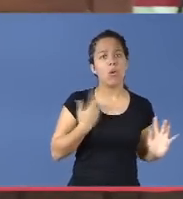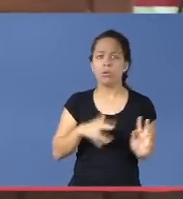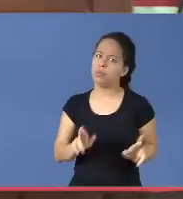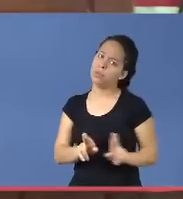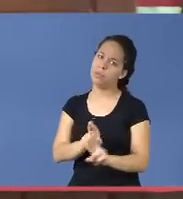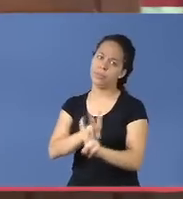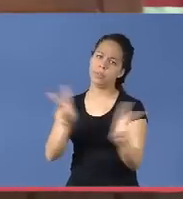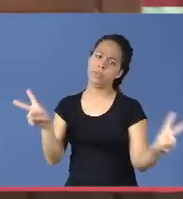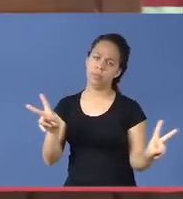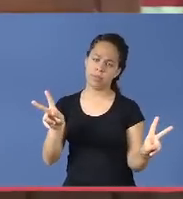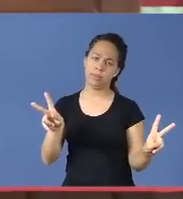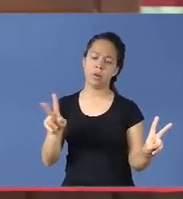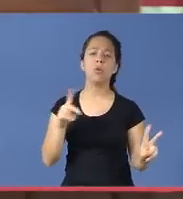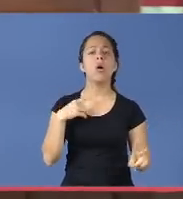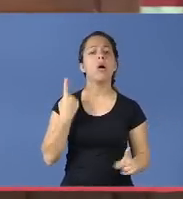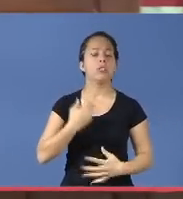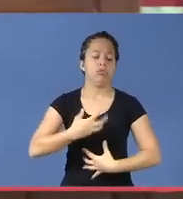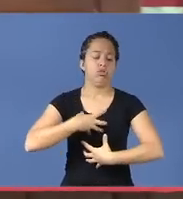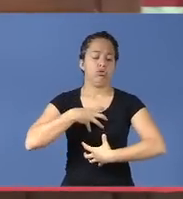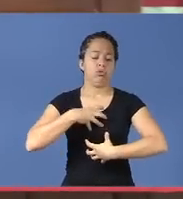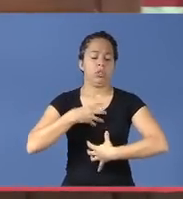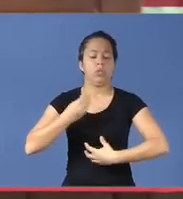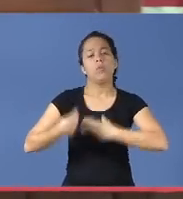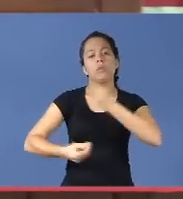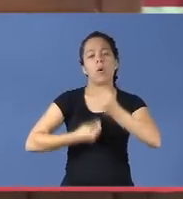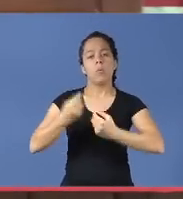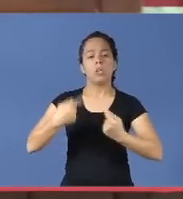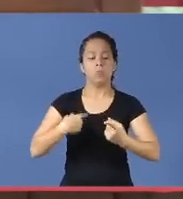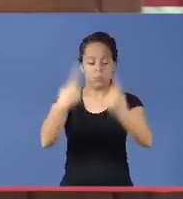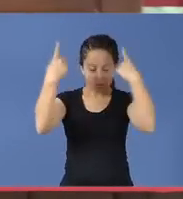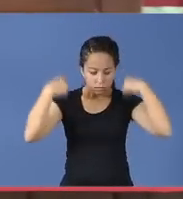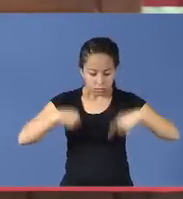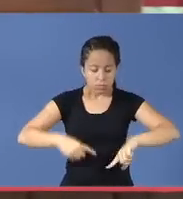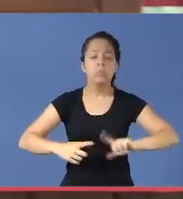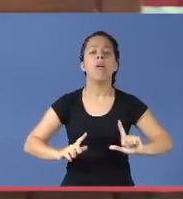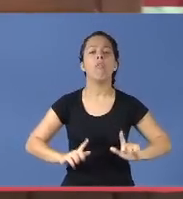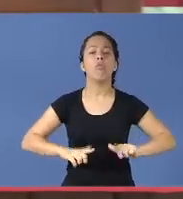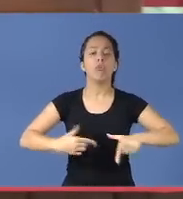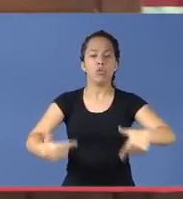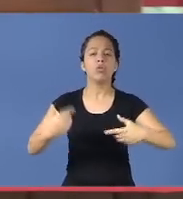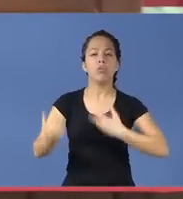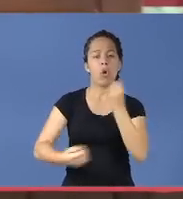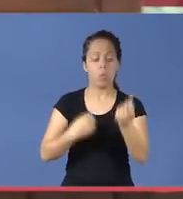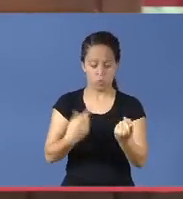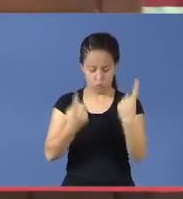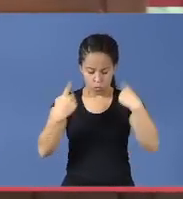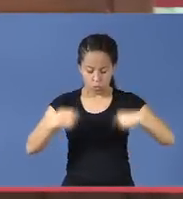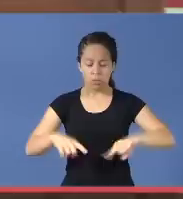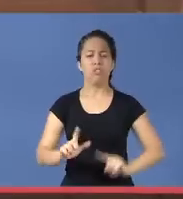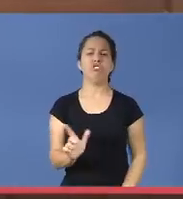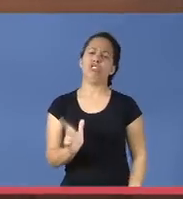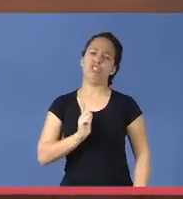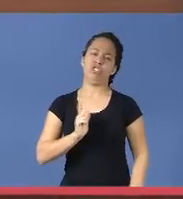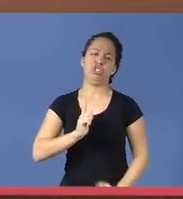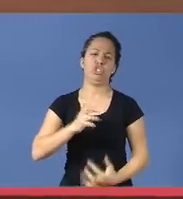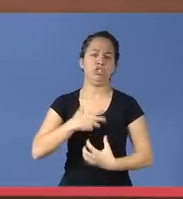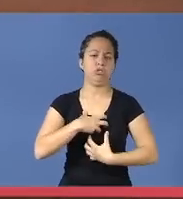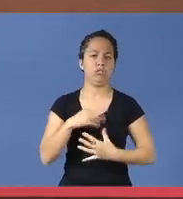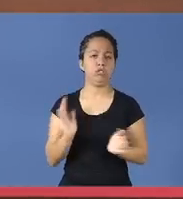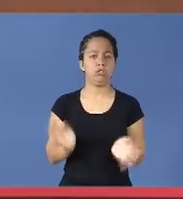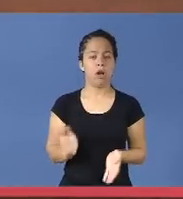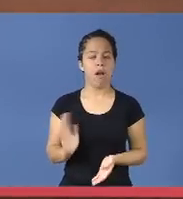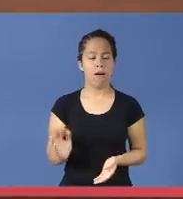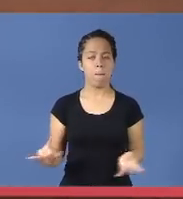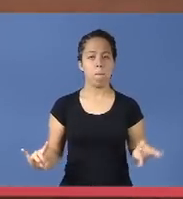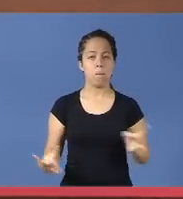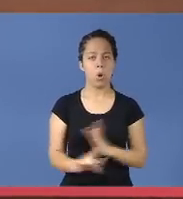nossa maneira de ser, de agir, das determinações do Senhor. Então veja aqui, okay, a